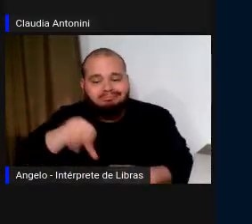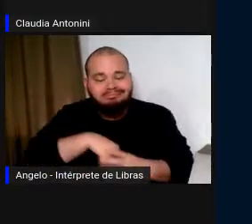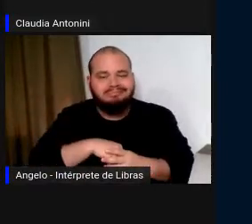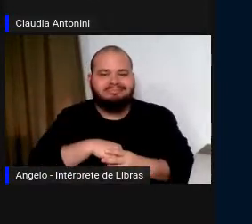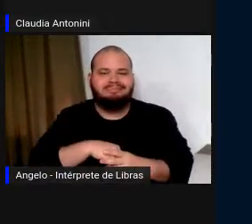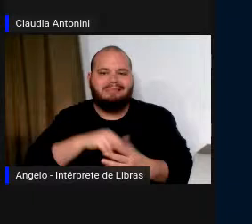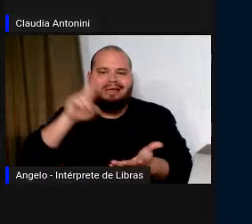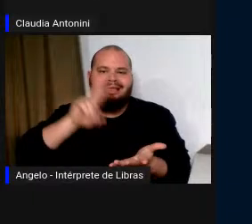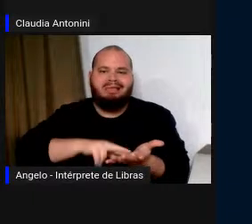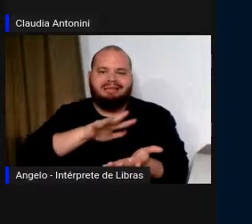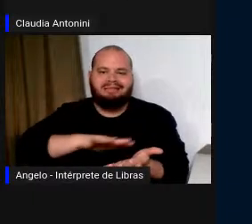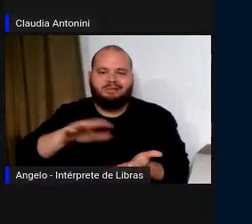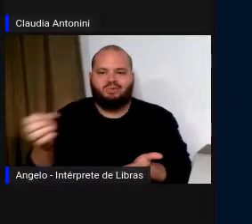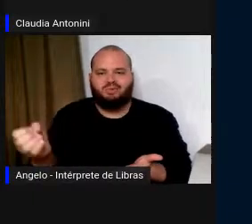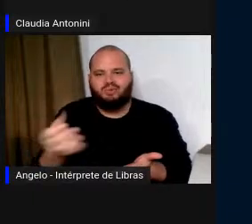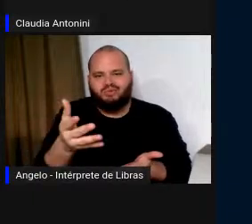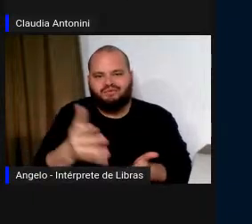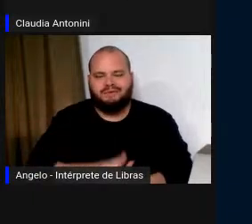Então,